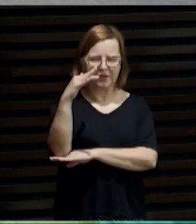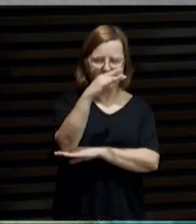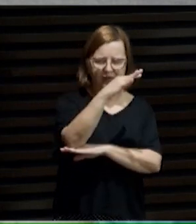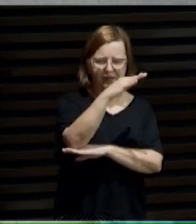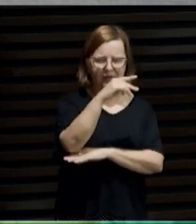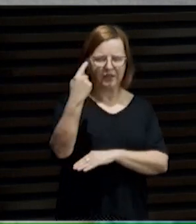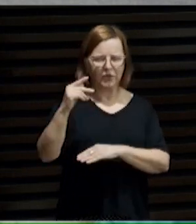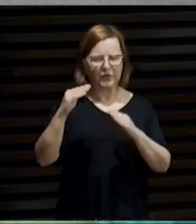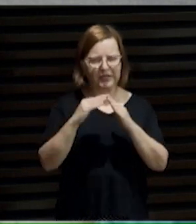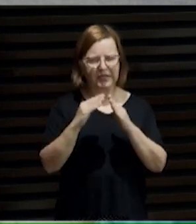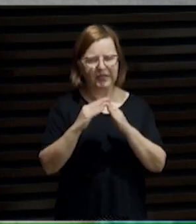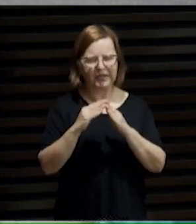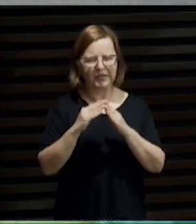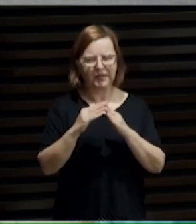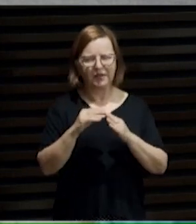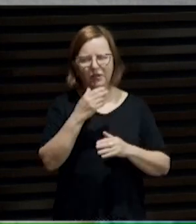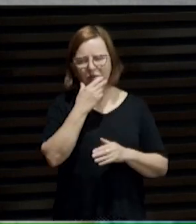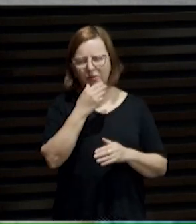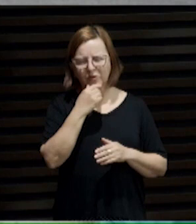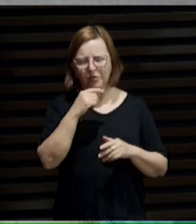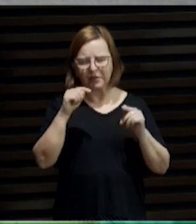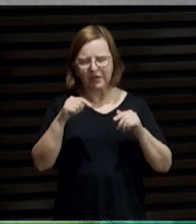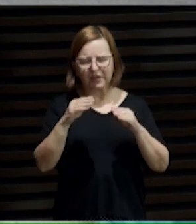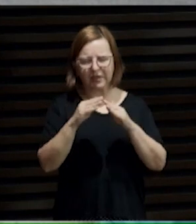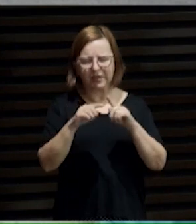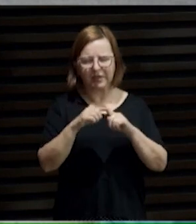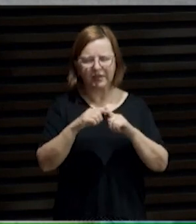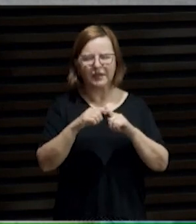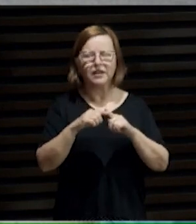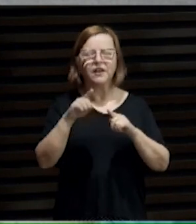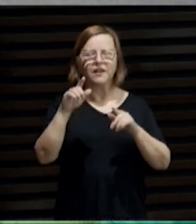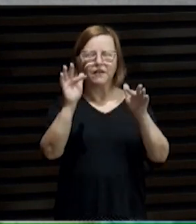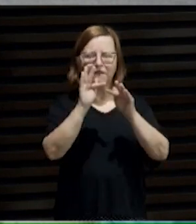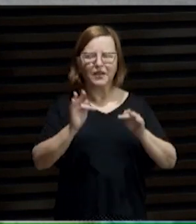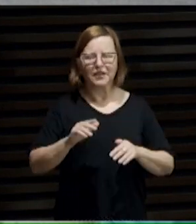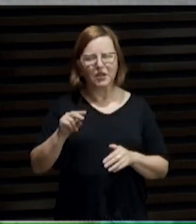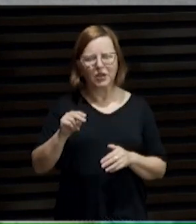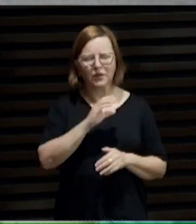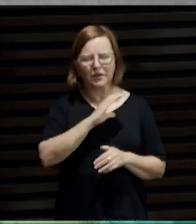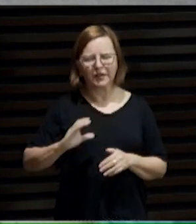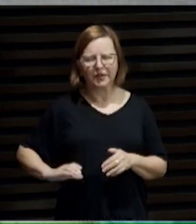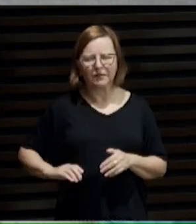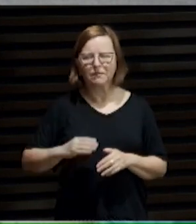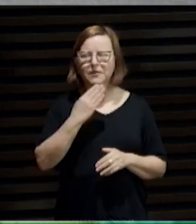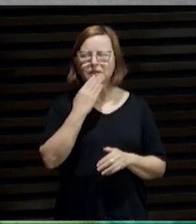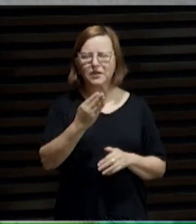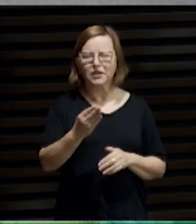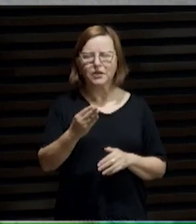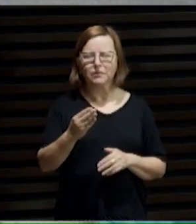casa, e que os homens desta igreja sejam bem-aventurados como Cristo. É o que nós te pedimos